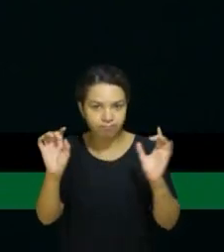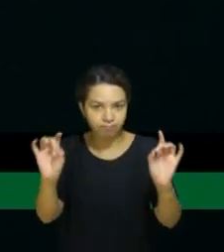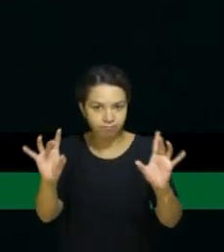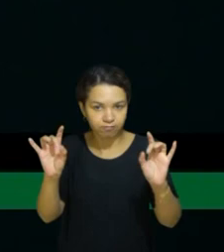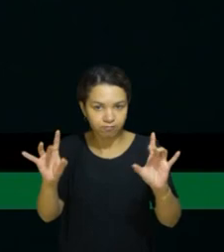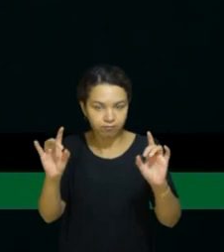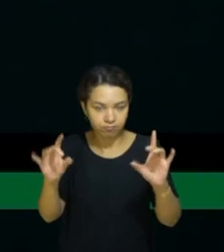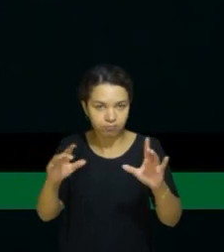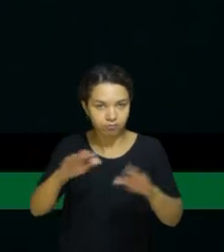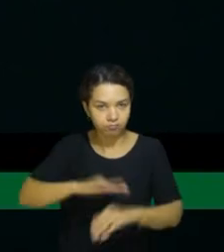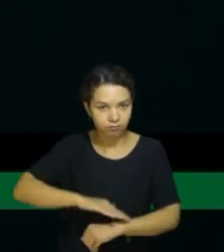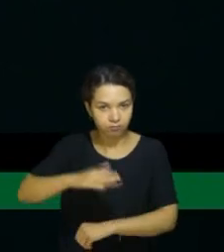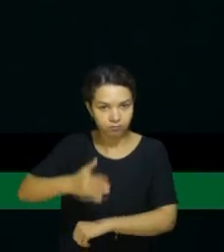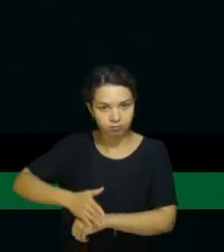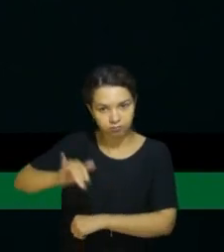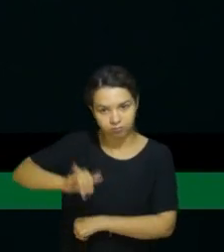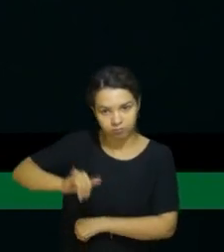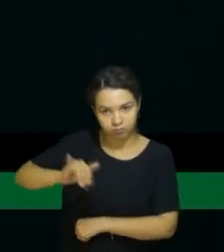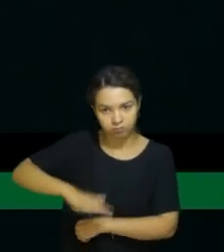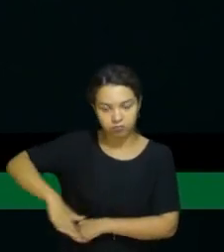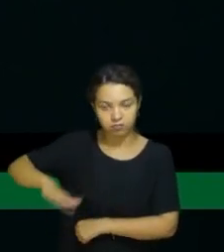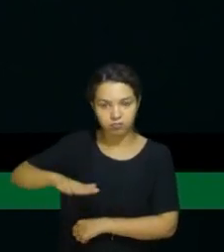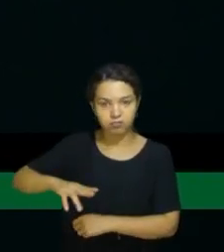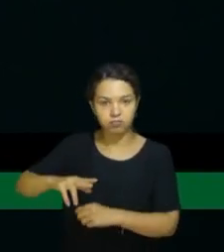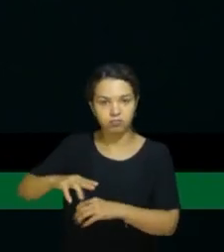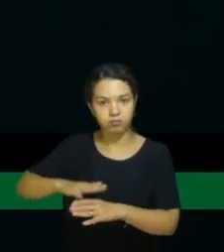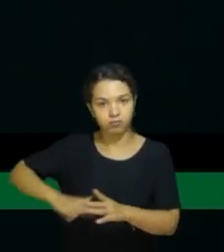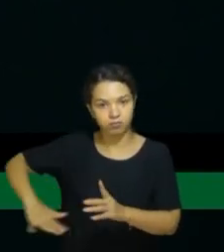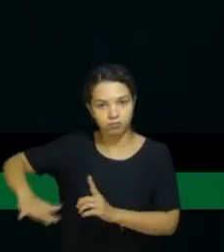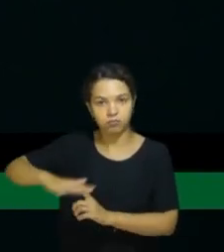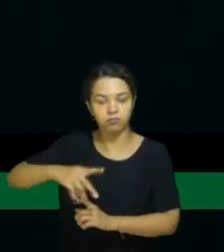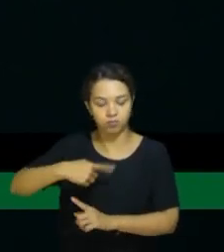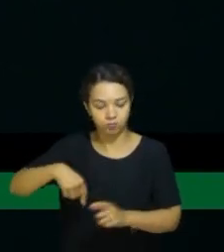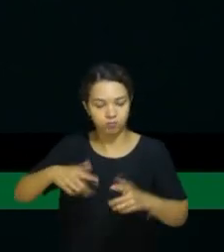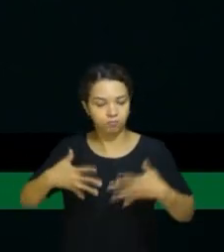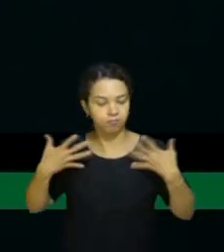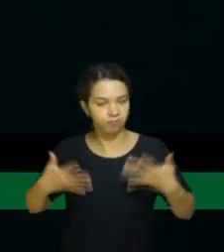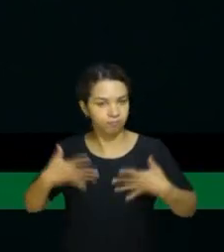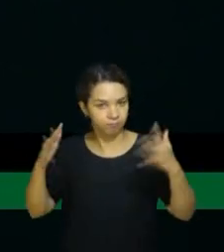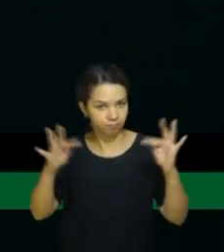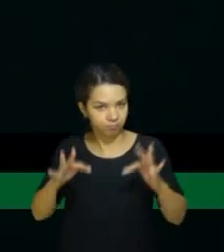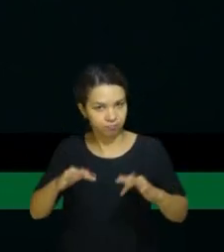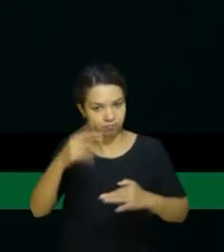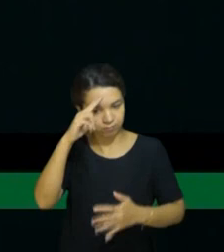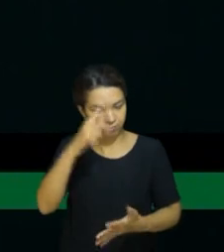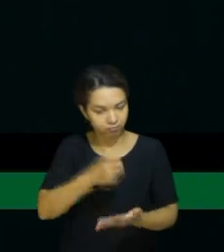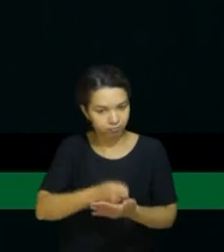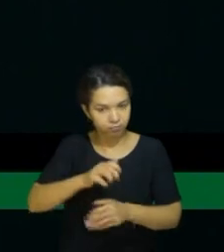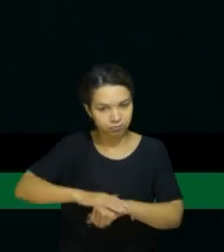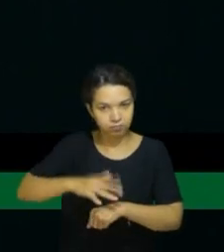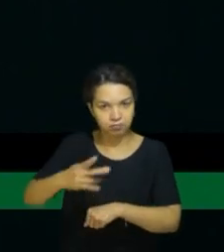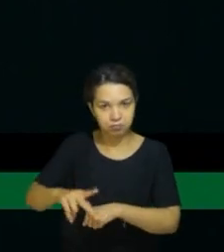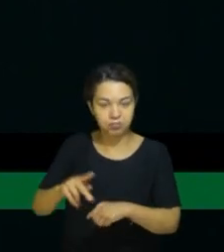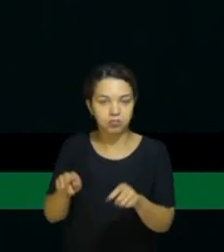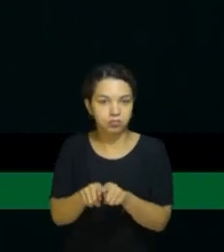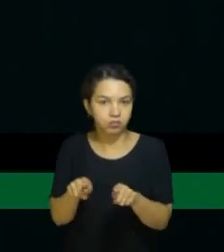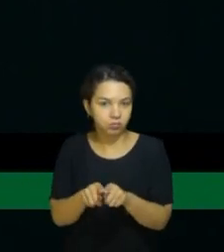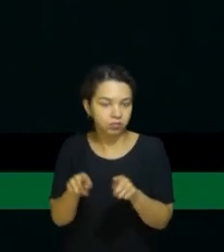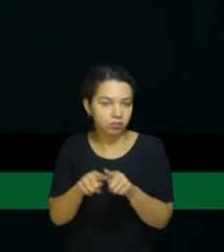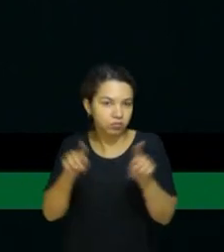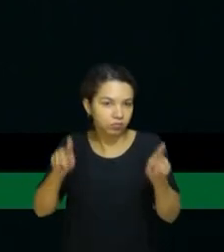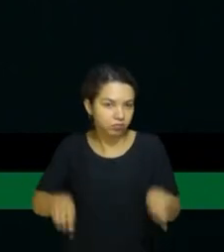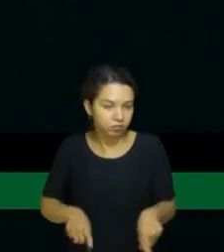o vale de Itajaí e a região metropolitana nós estamos muito felizes com a decisão de vossa excelência saudar todos os servidores da Assembleia